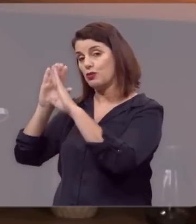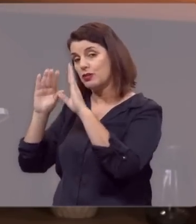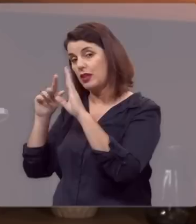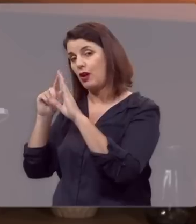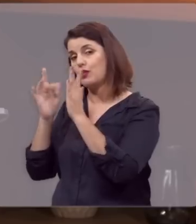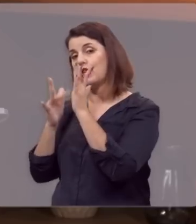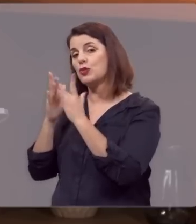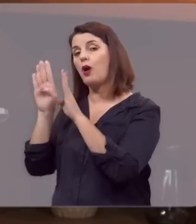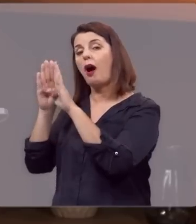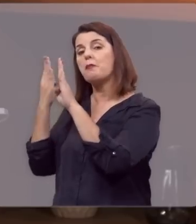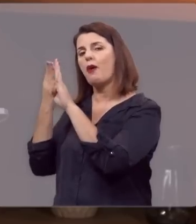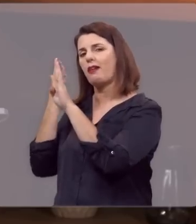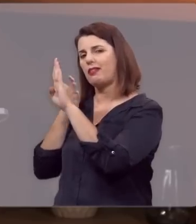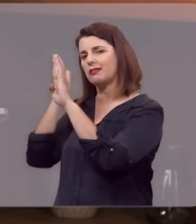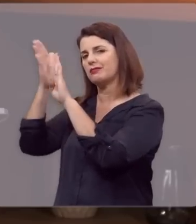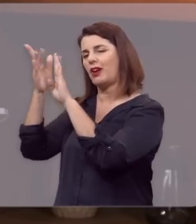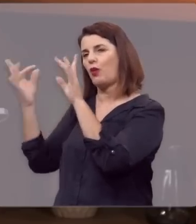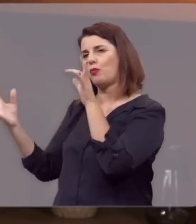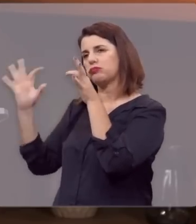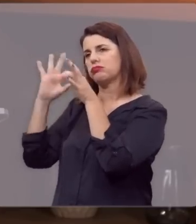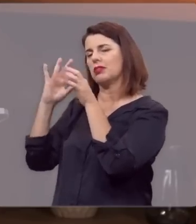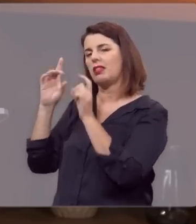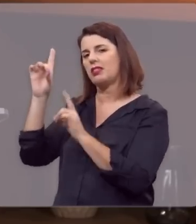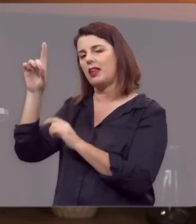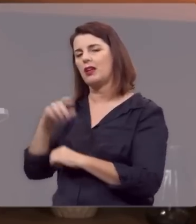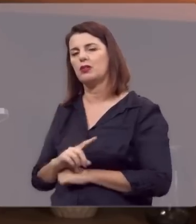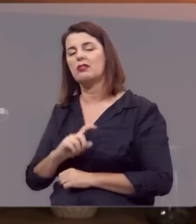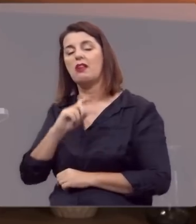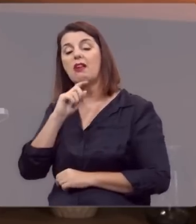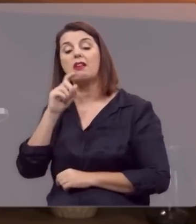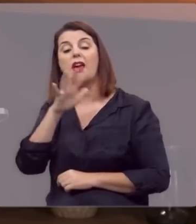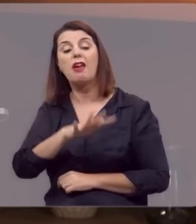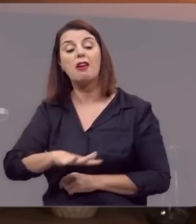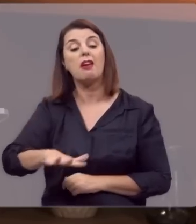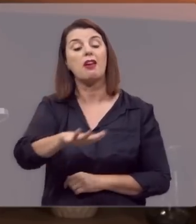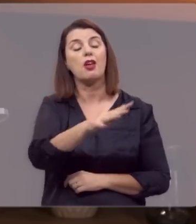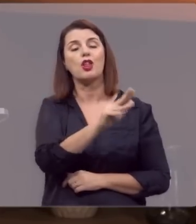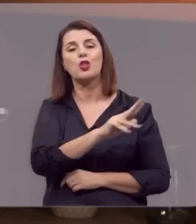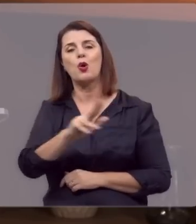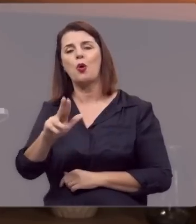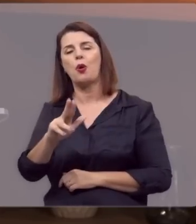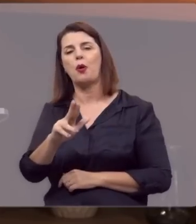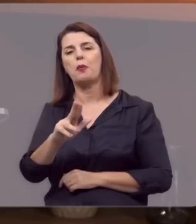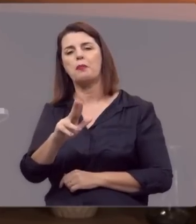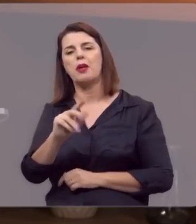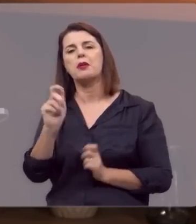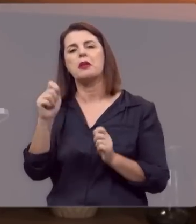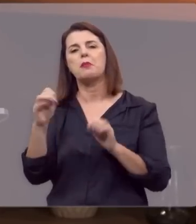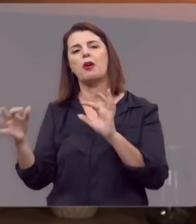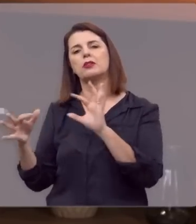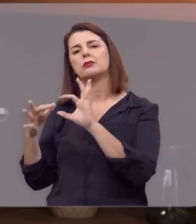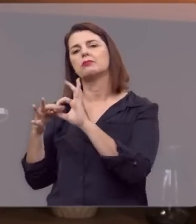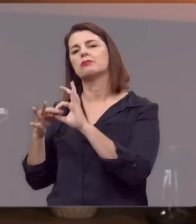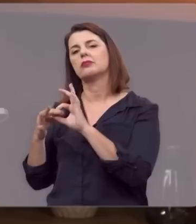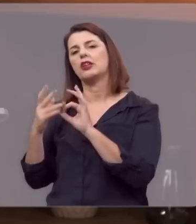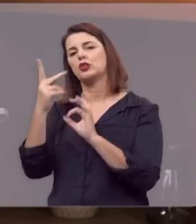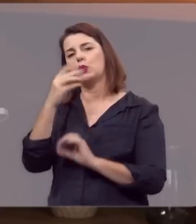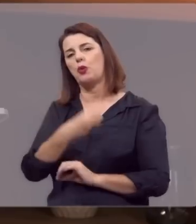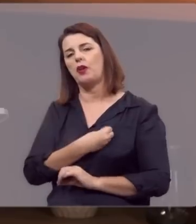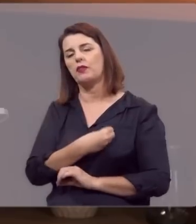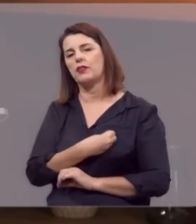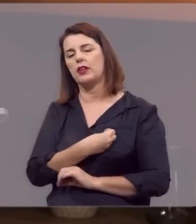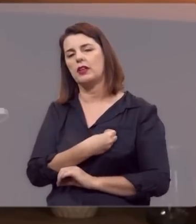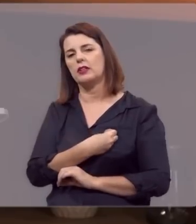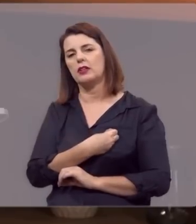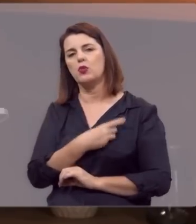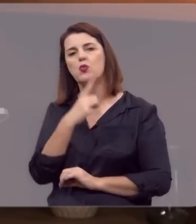céu. Se você quer ser reconciliado com Deus, não há nenhum outro nome entre os homens que possa fazer isso, porque entre Deus e